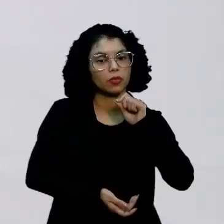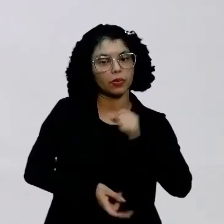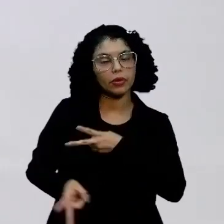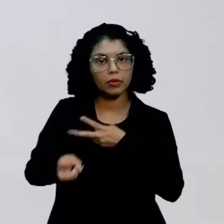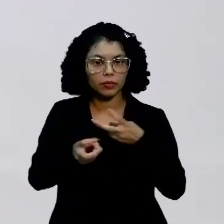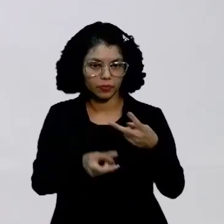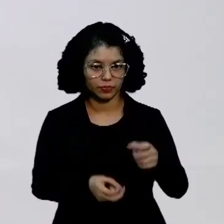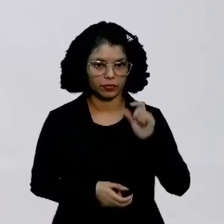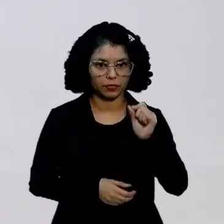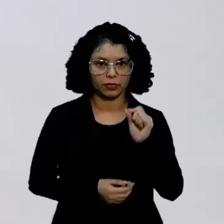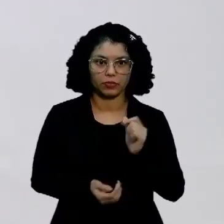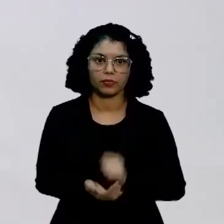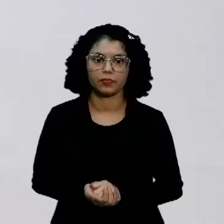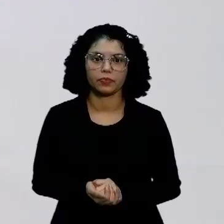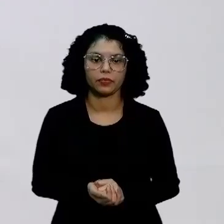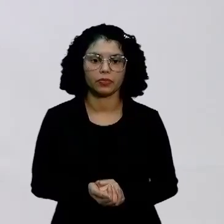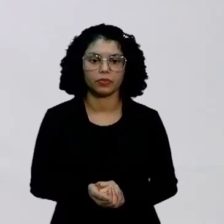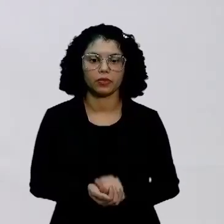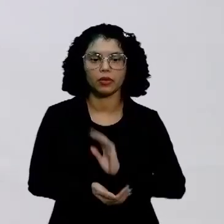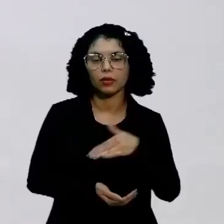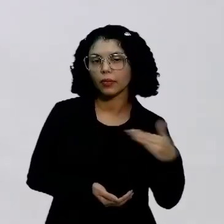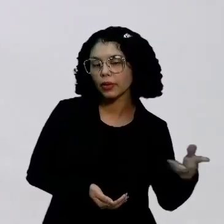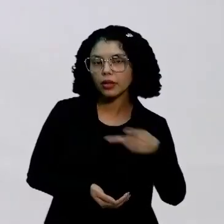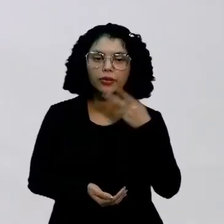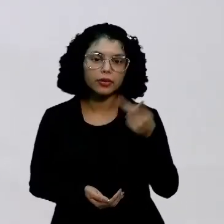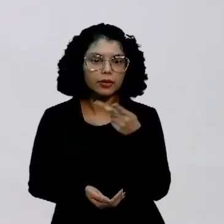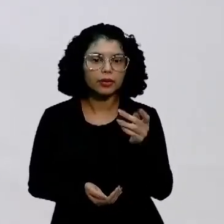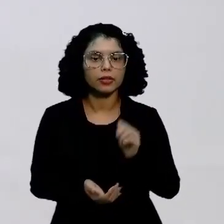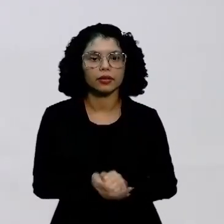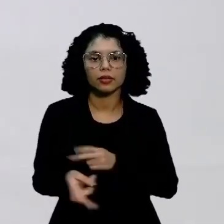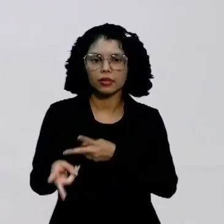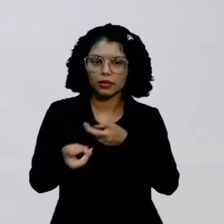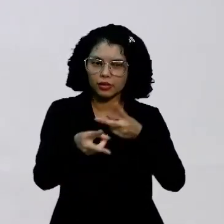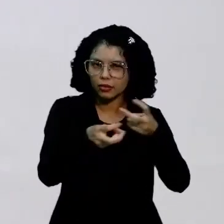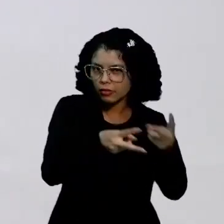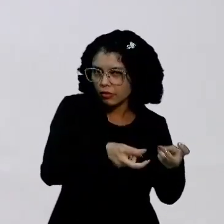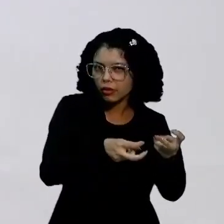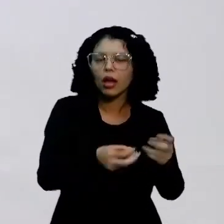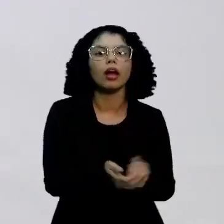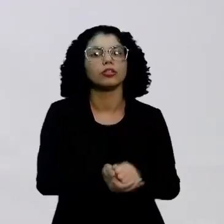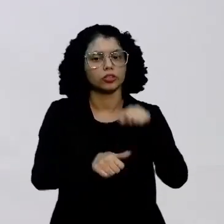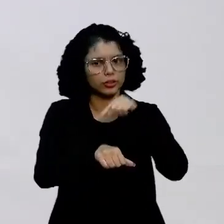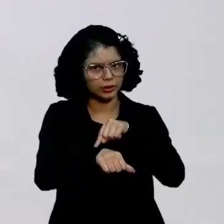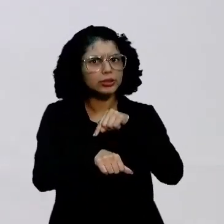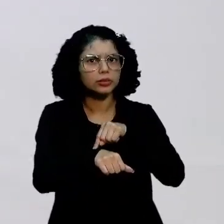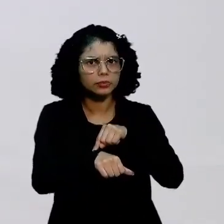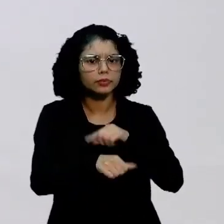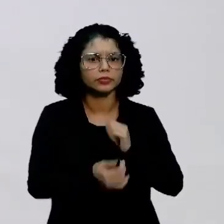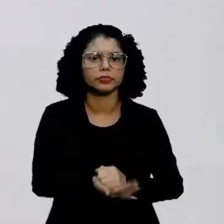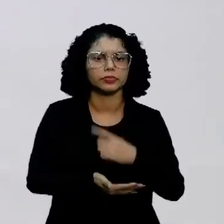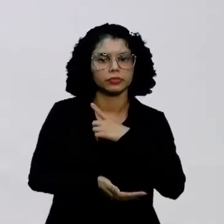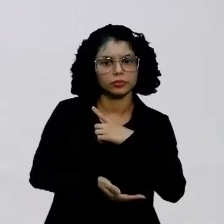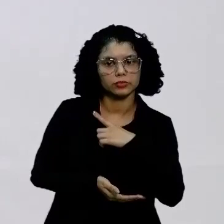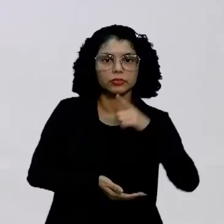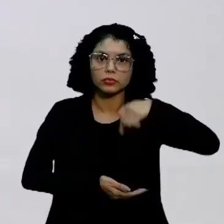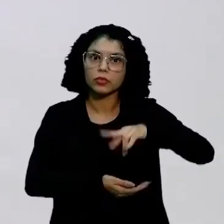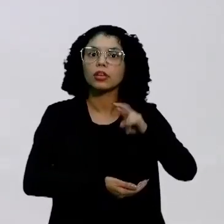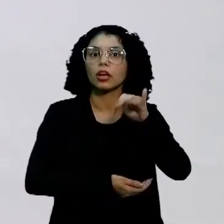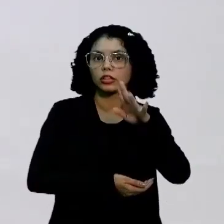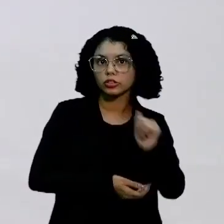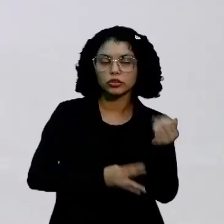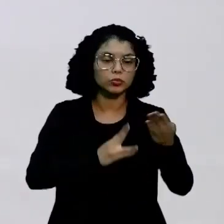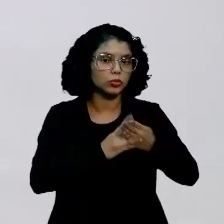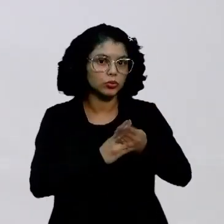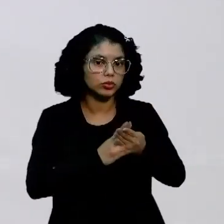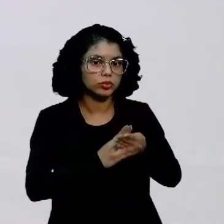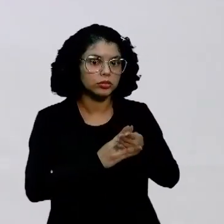interessante aqui, fazer uma abordagem, é que quando a gente fala em uma perspectiva temporal, a gente tem o quentismo, o